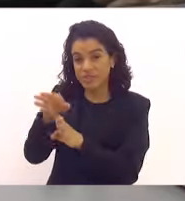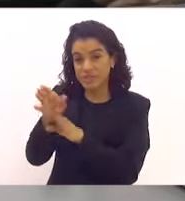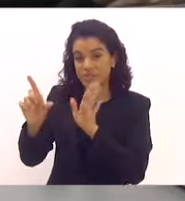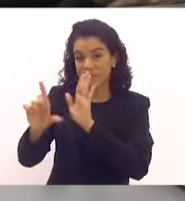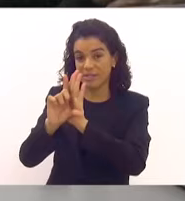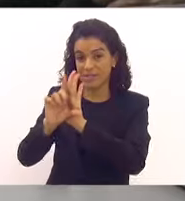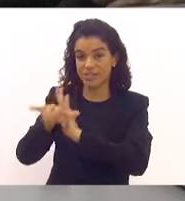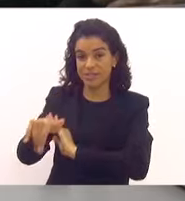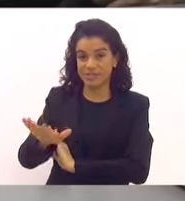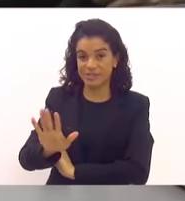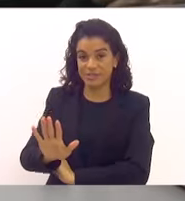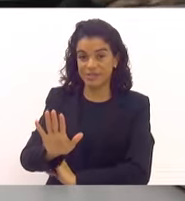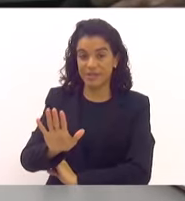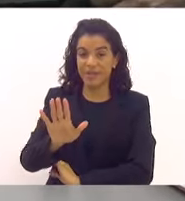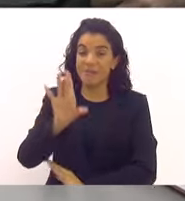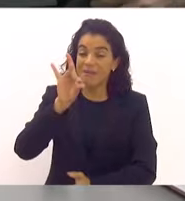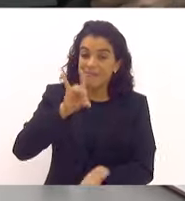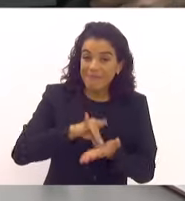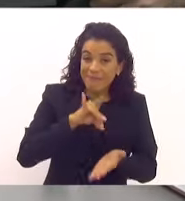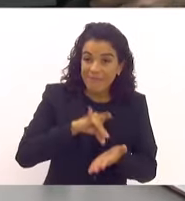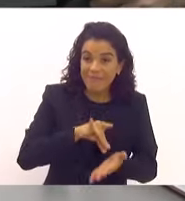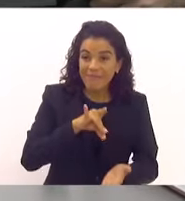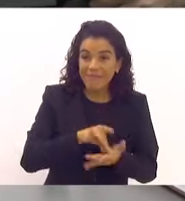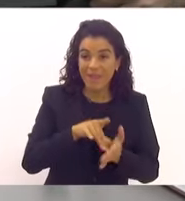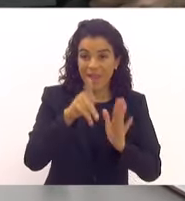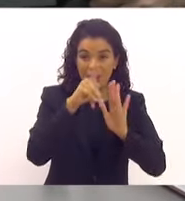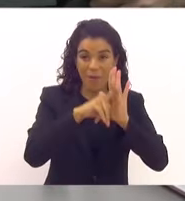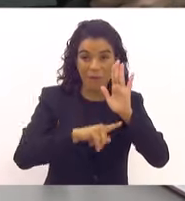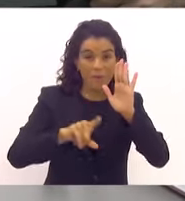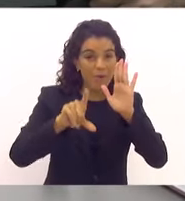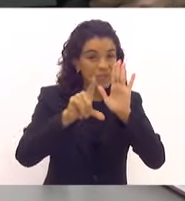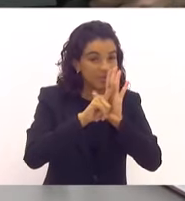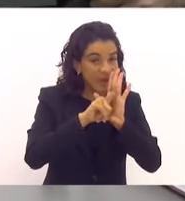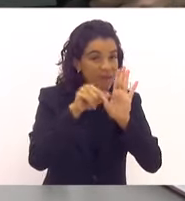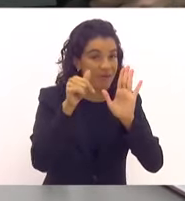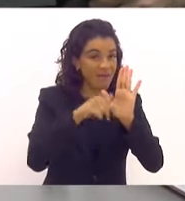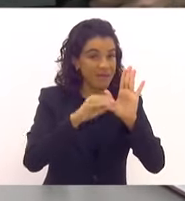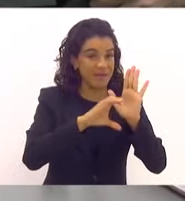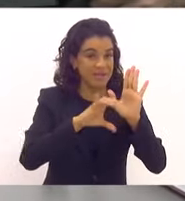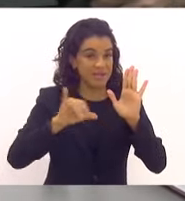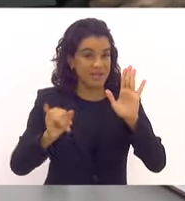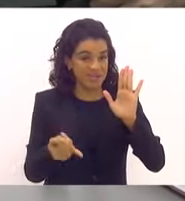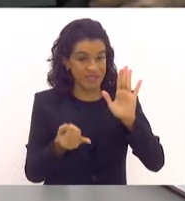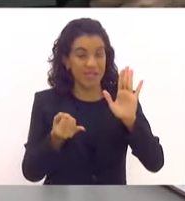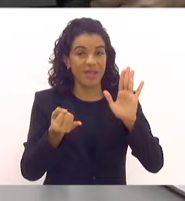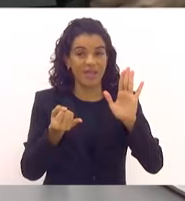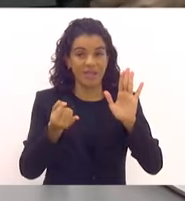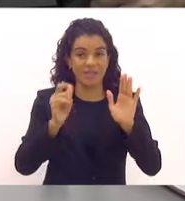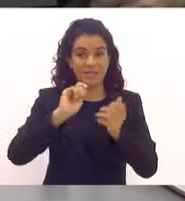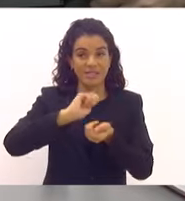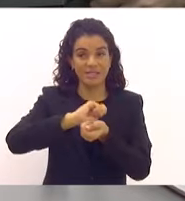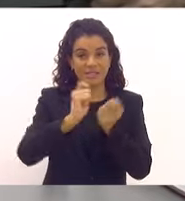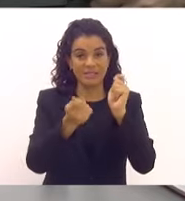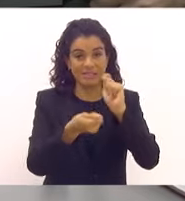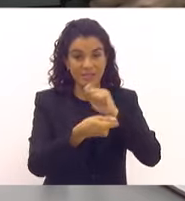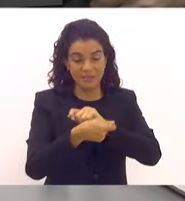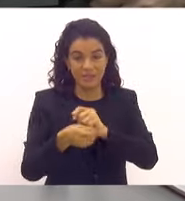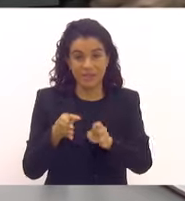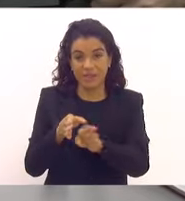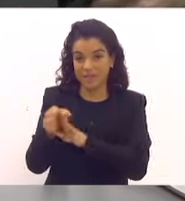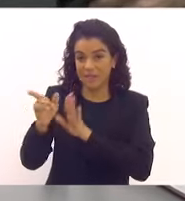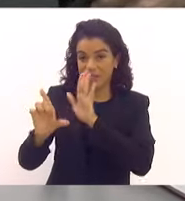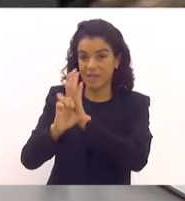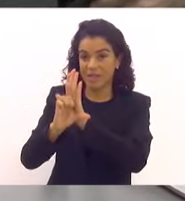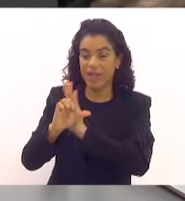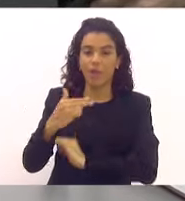ele originalmente era um PL que a CCJ deu... Transforma em indicação. Aí depois você diz, não,